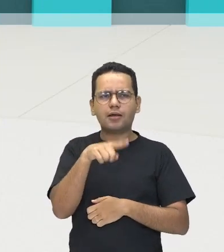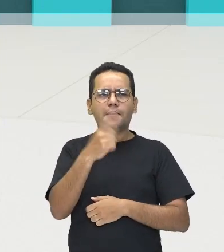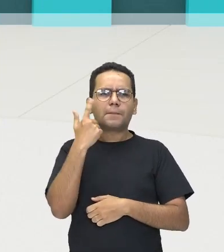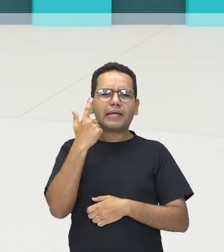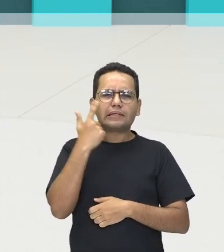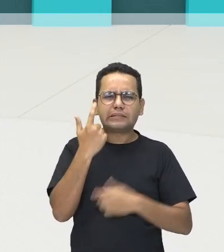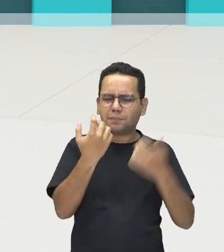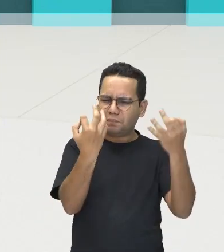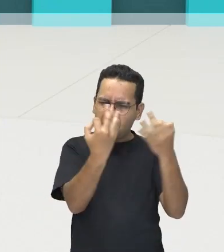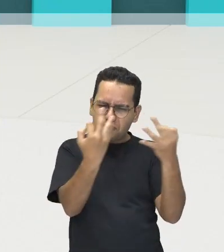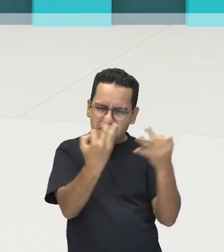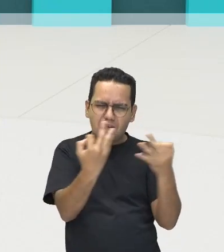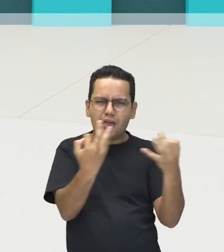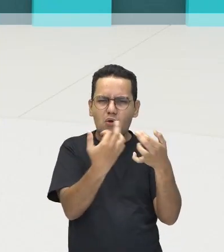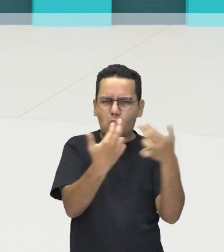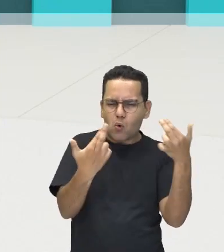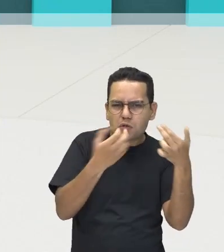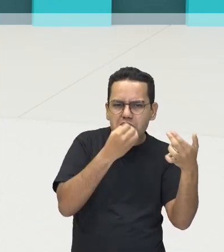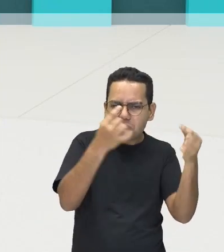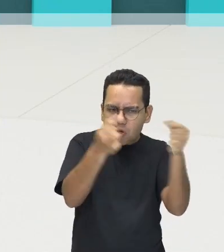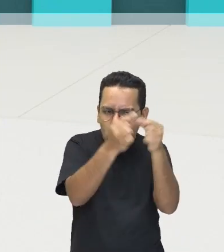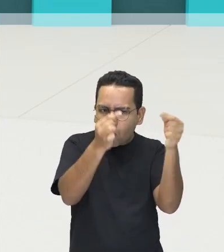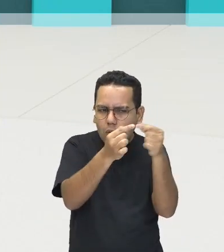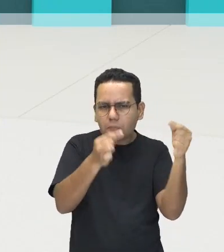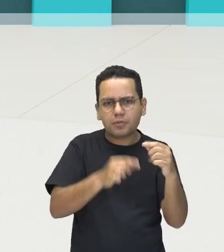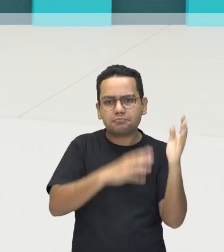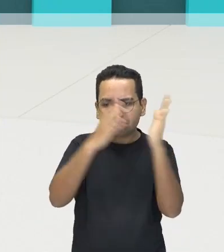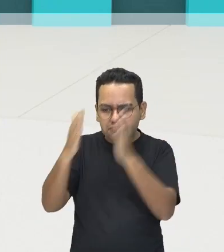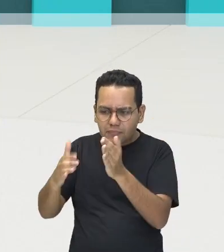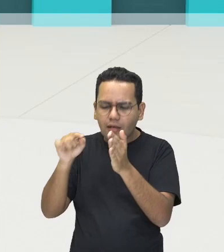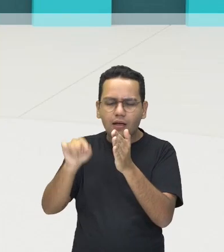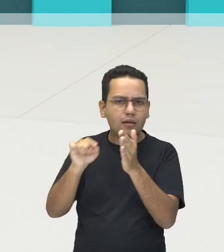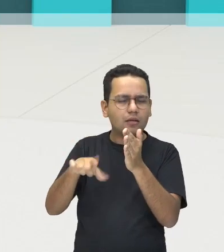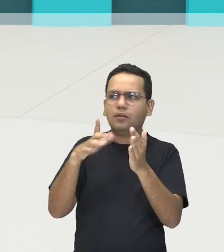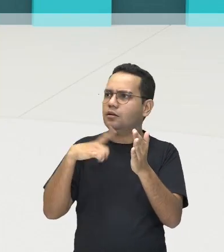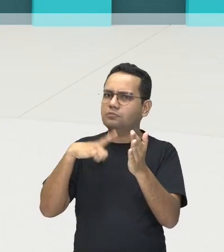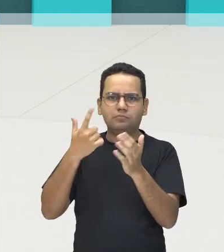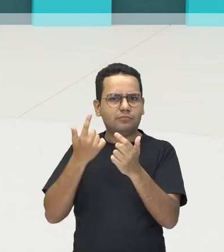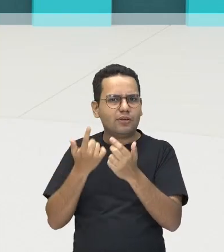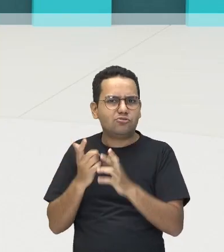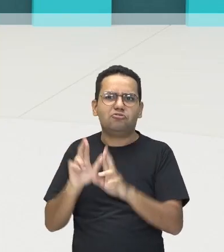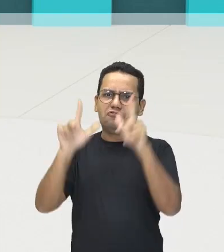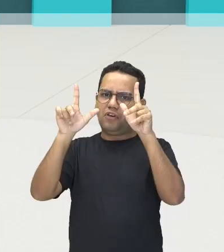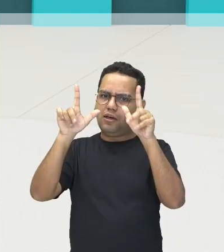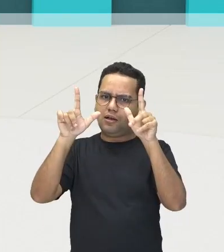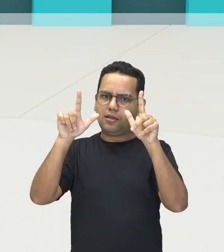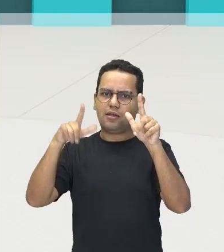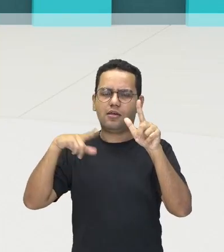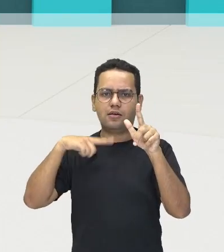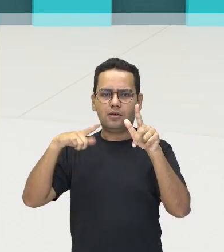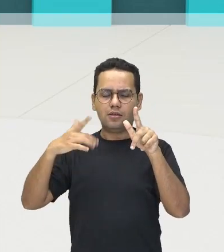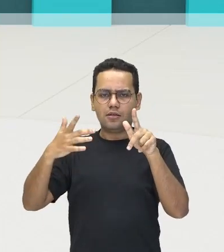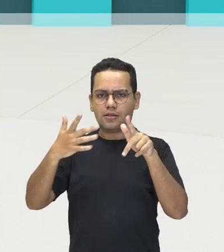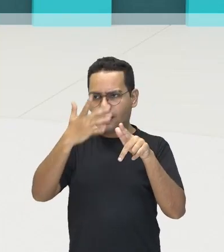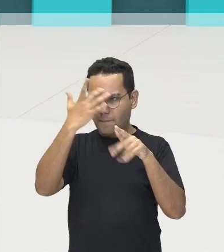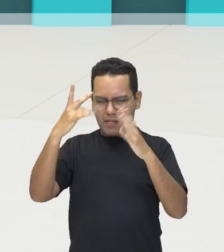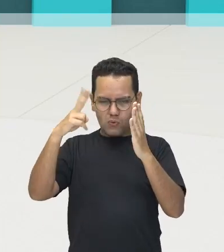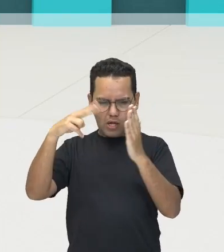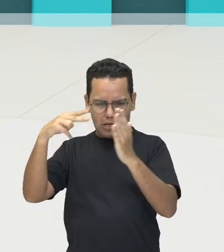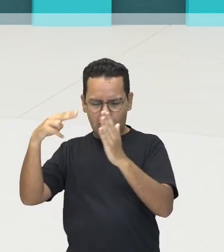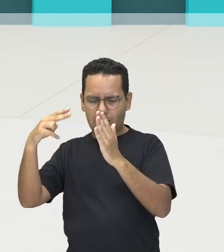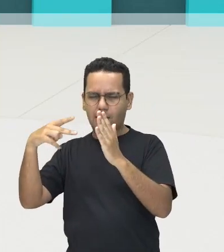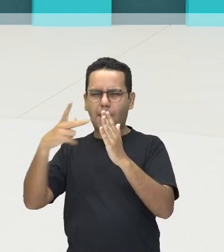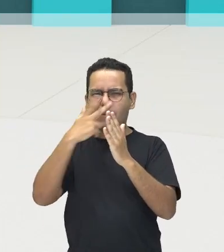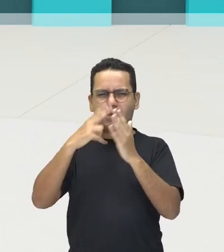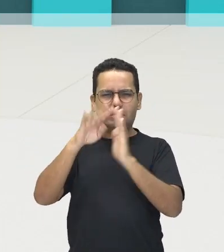vai dizer assim, olha, eu vou fugir disso e eu vou escrever de outra forma que o leitor vai dizer assim, meu Deus, que texto confuso.